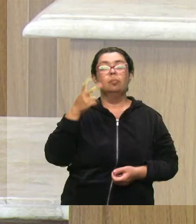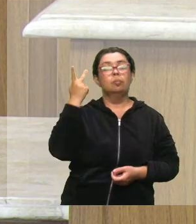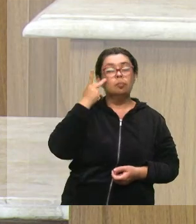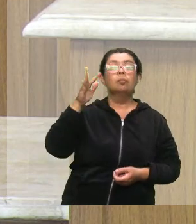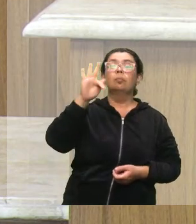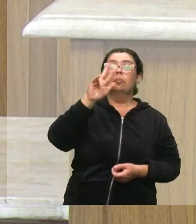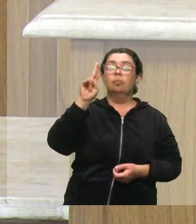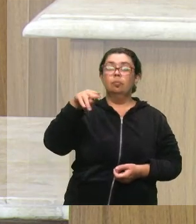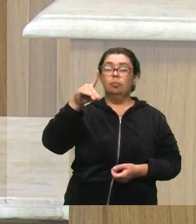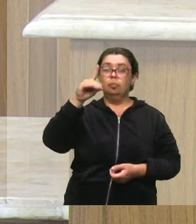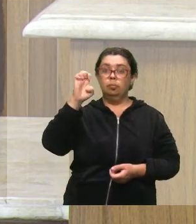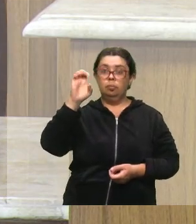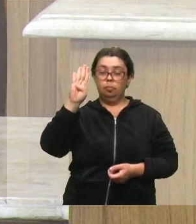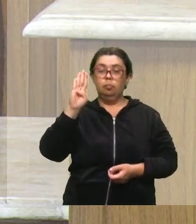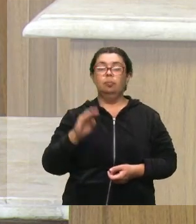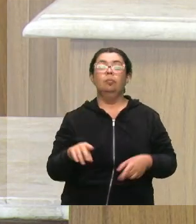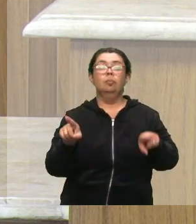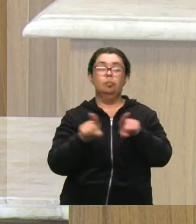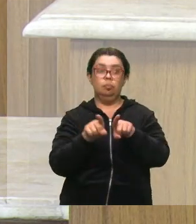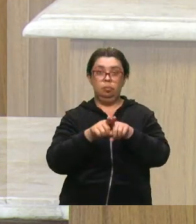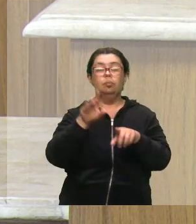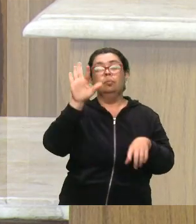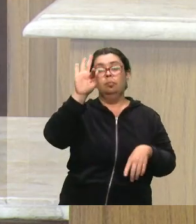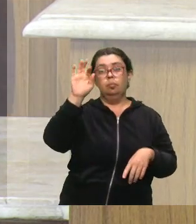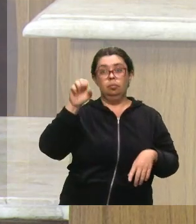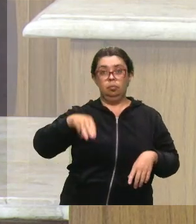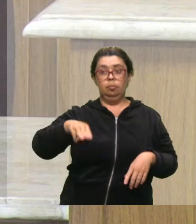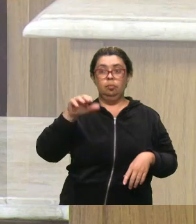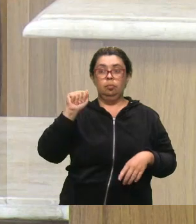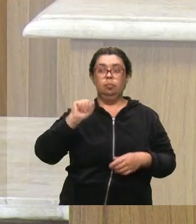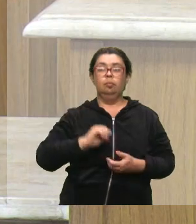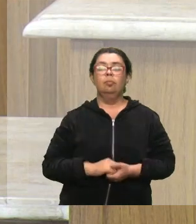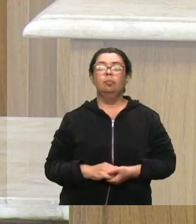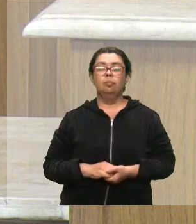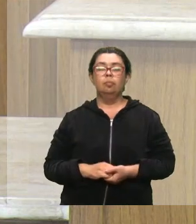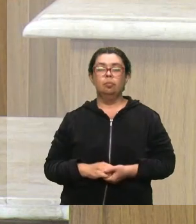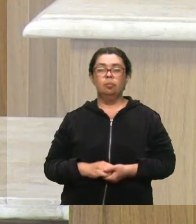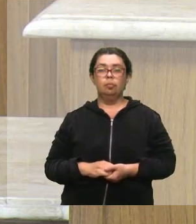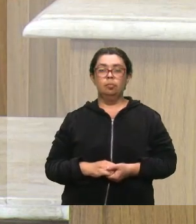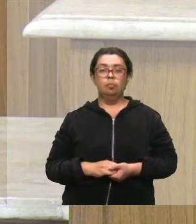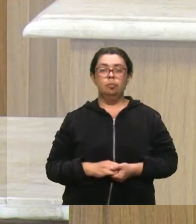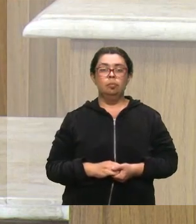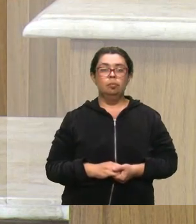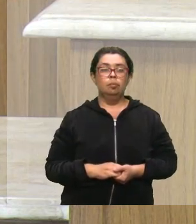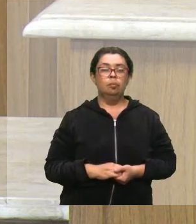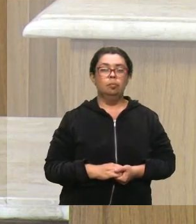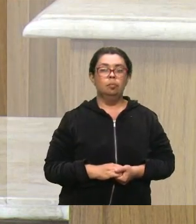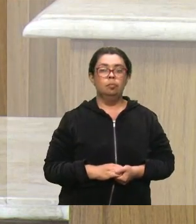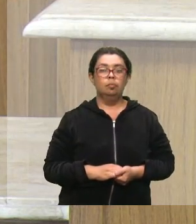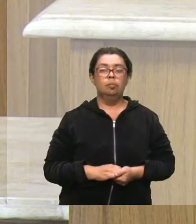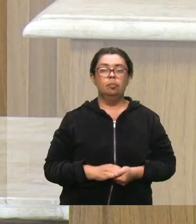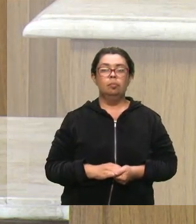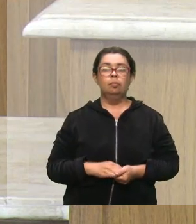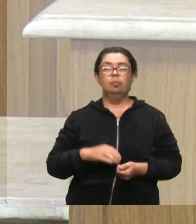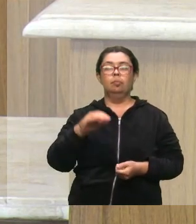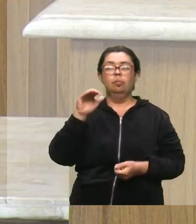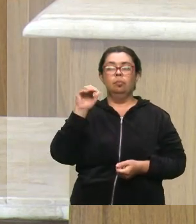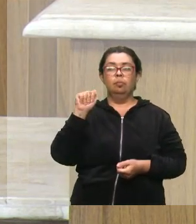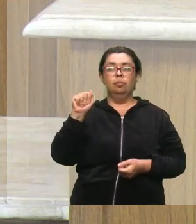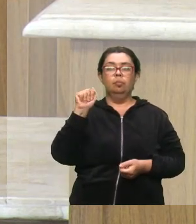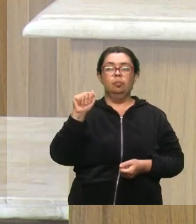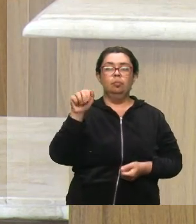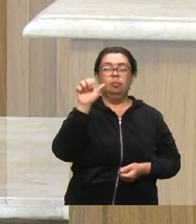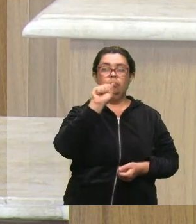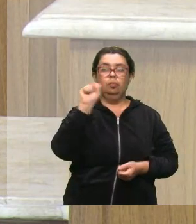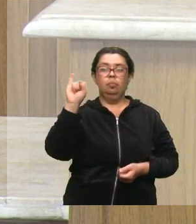orçamento municipal também a FEMA, Fundação Educacional do Município de Assis, e o Instituto de Previdência, o Assisprev.